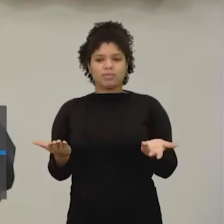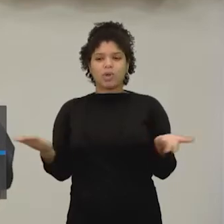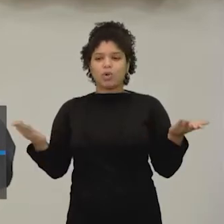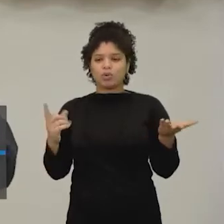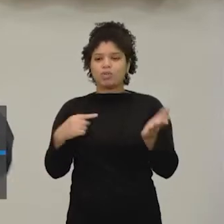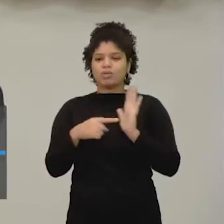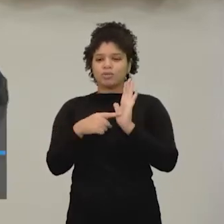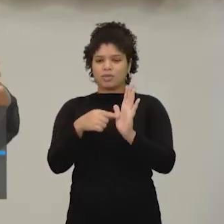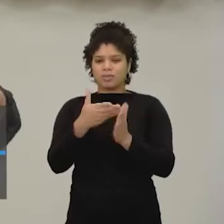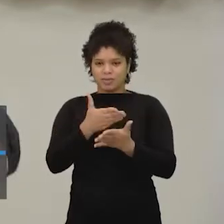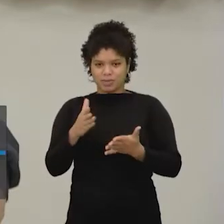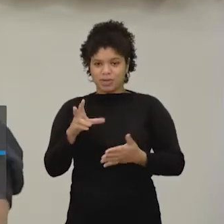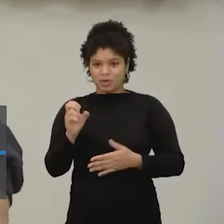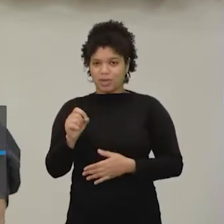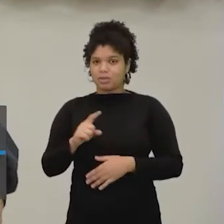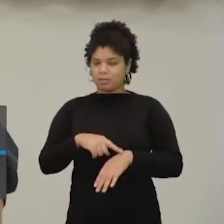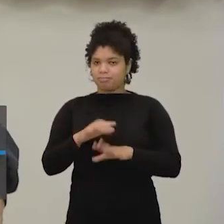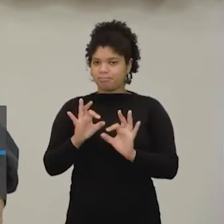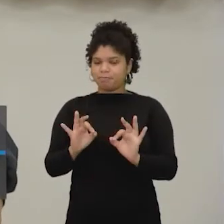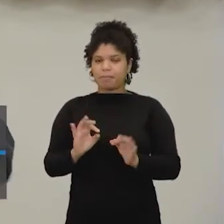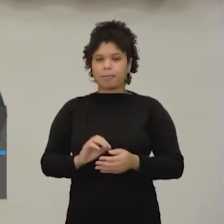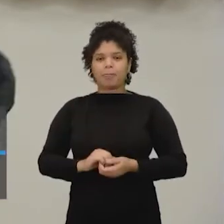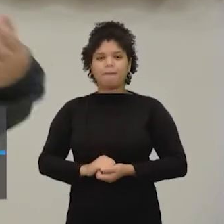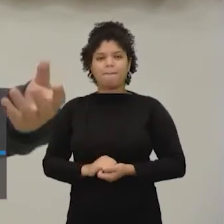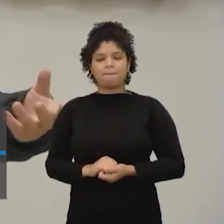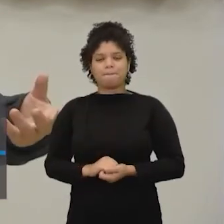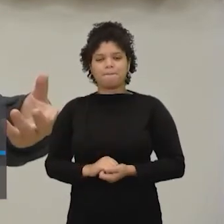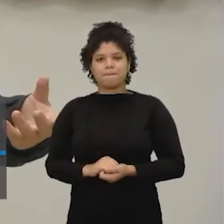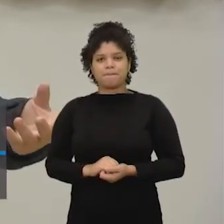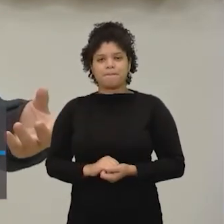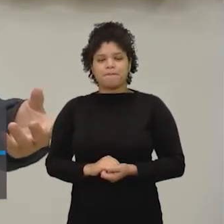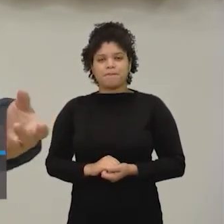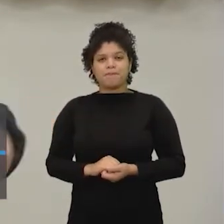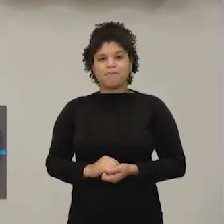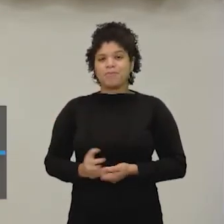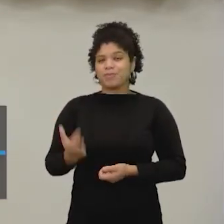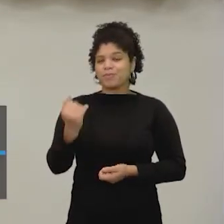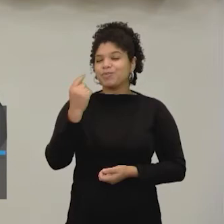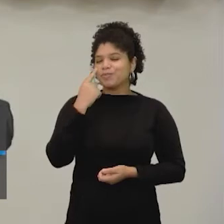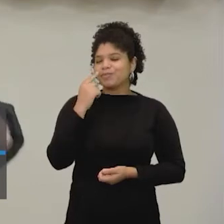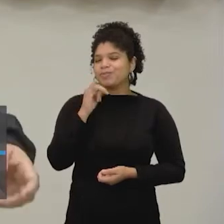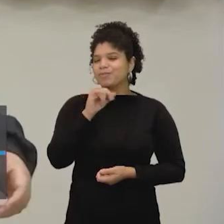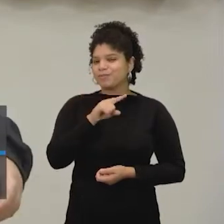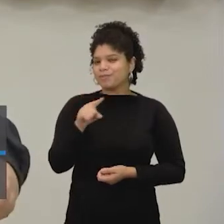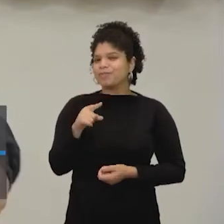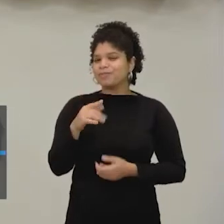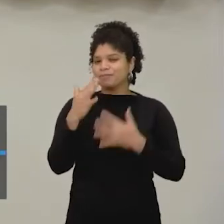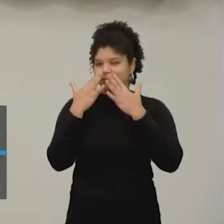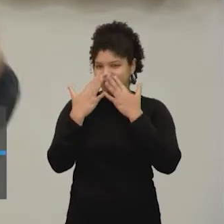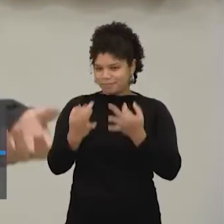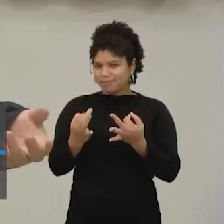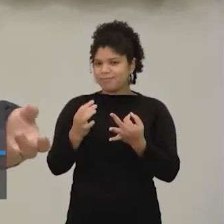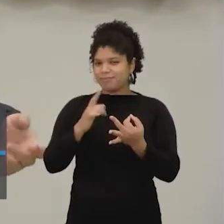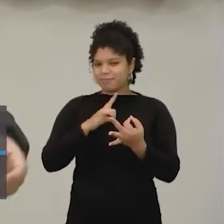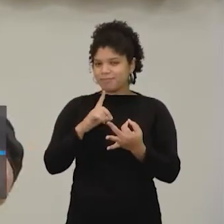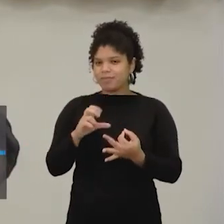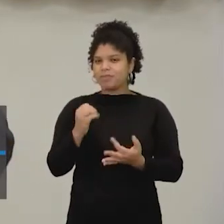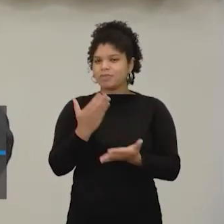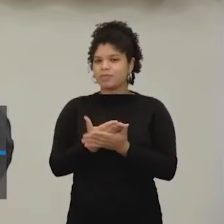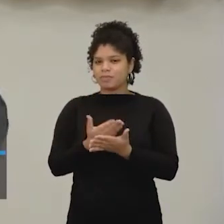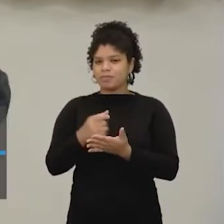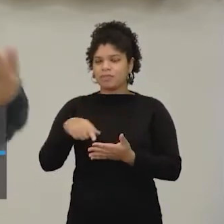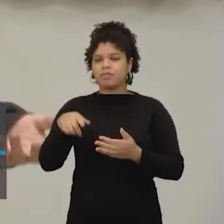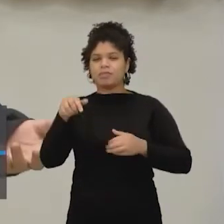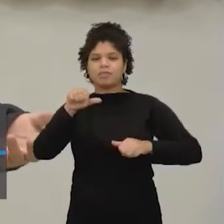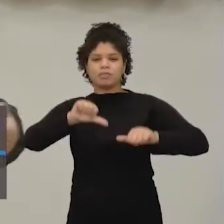para vocês no momento certo. E para ver se vocês estão ligados aqui com o De Frente com o Fabi, né, ou na aula de